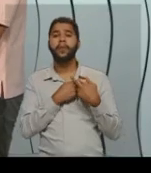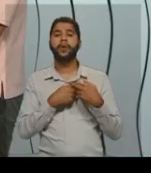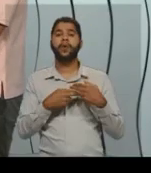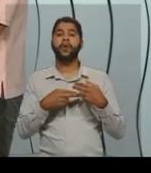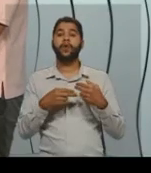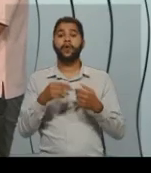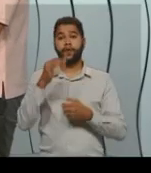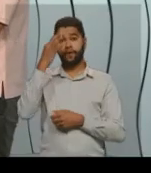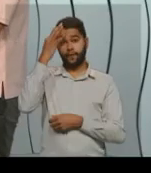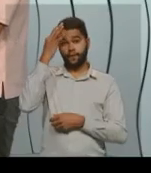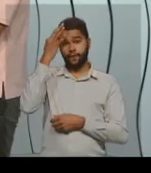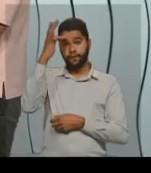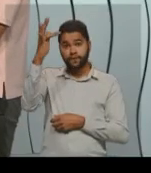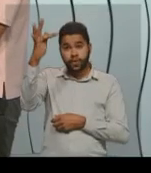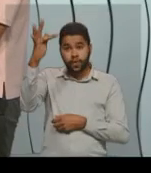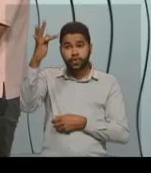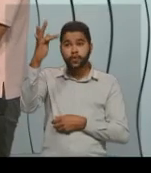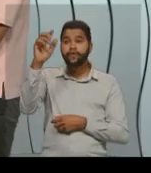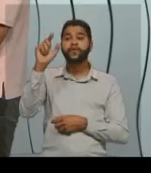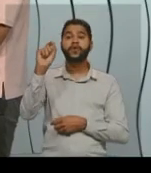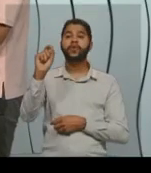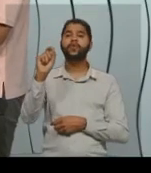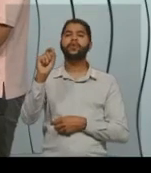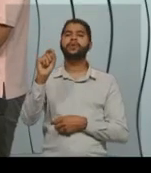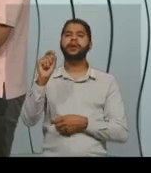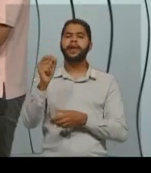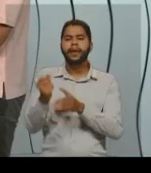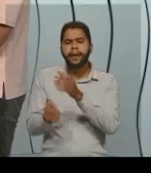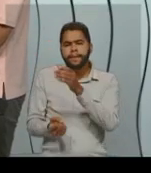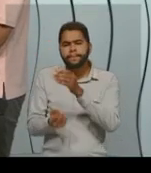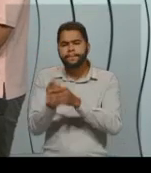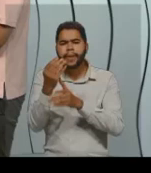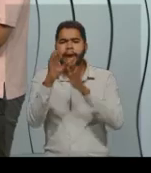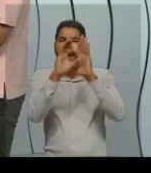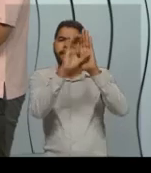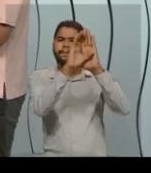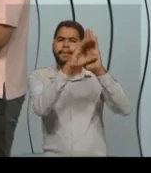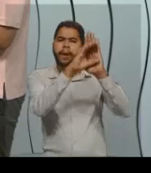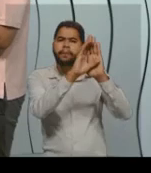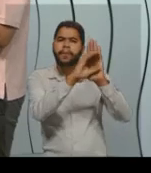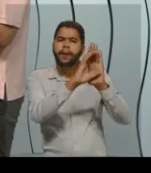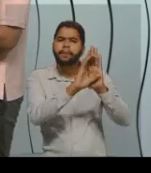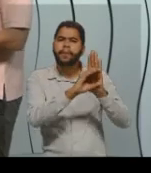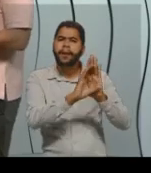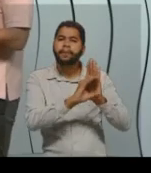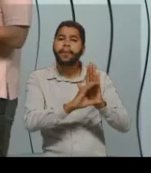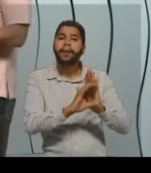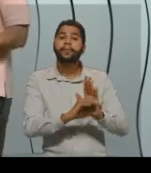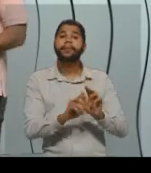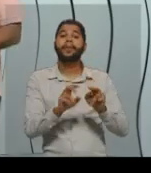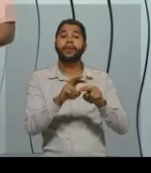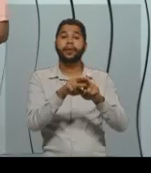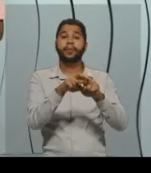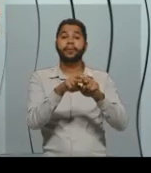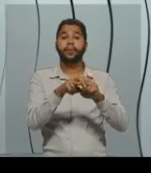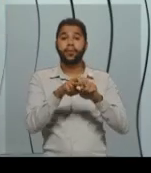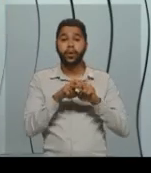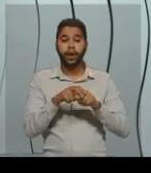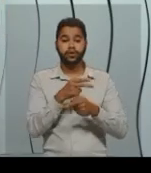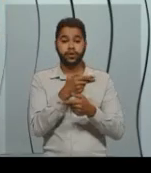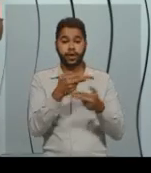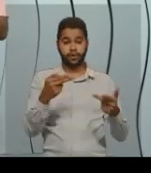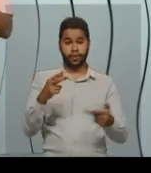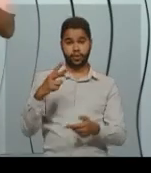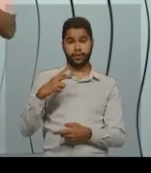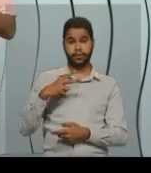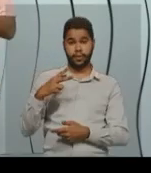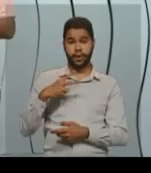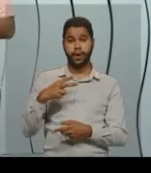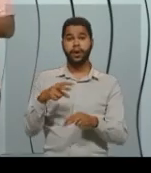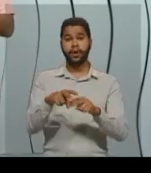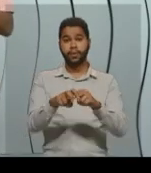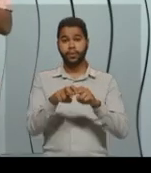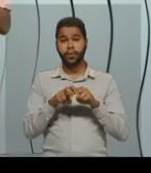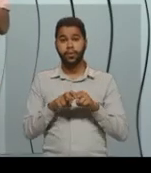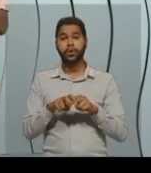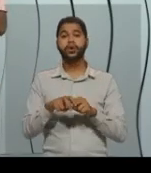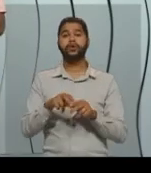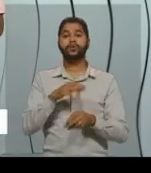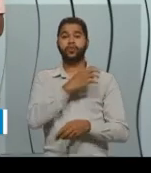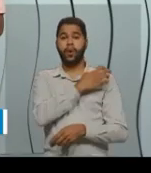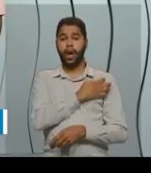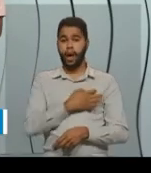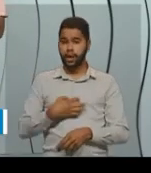papel da filosofia, seria elaborar conceitos universais partindo das coisas particulares. Por isso que para